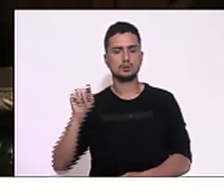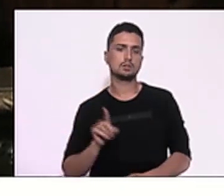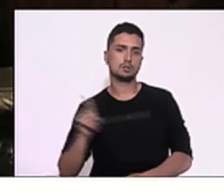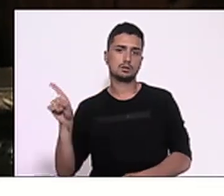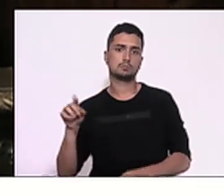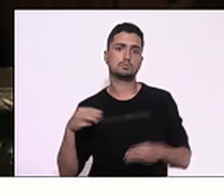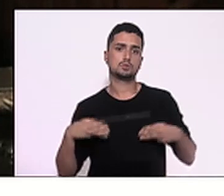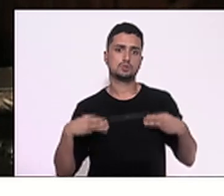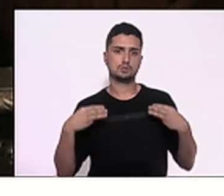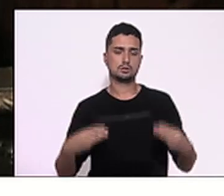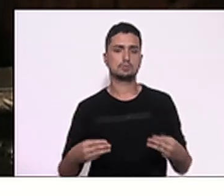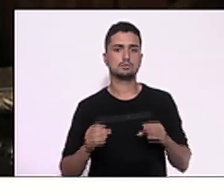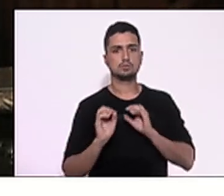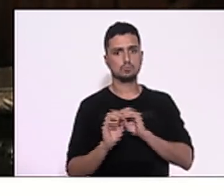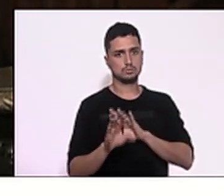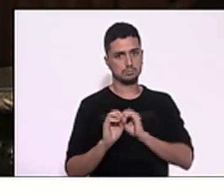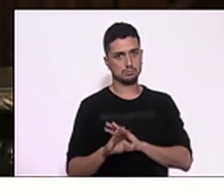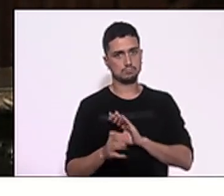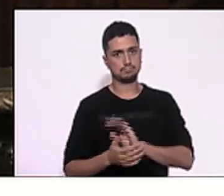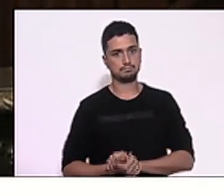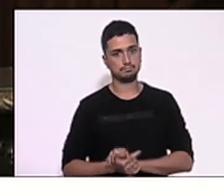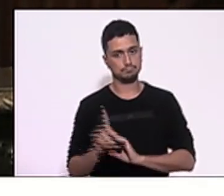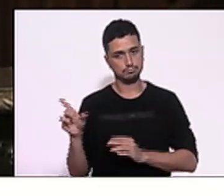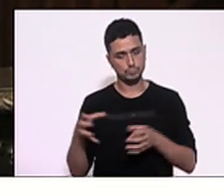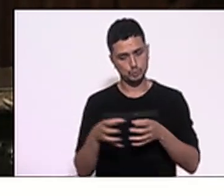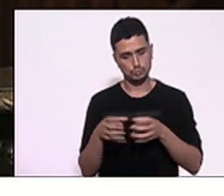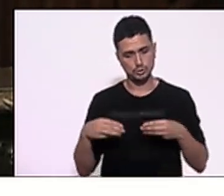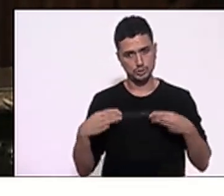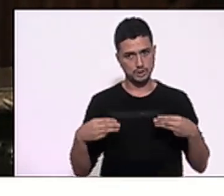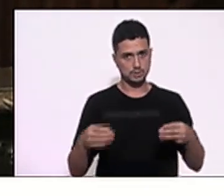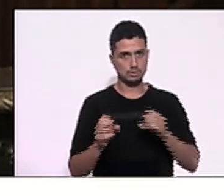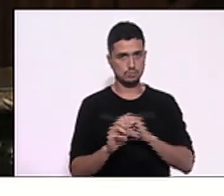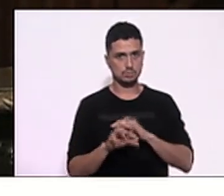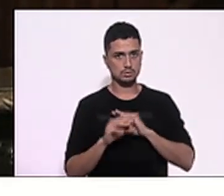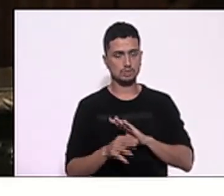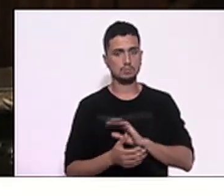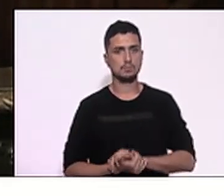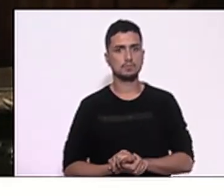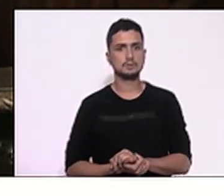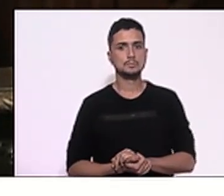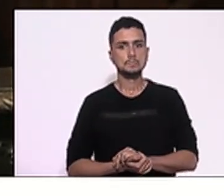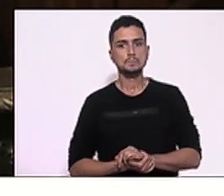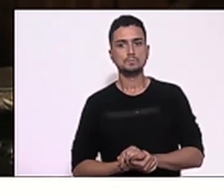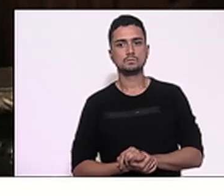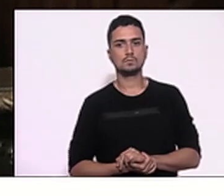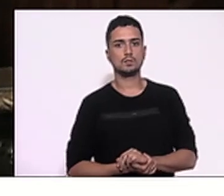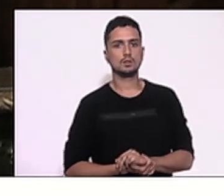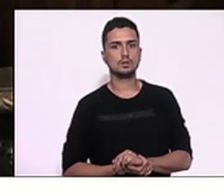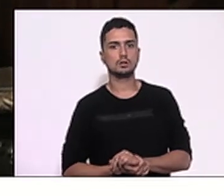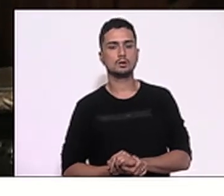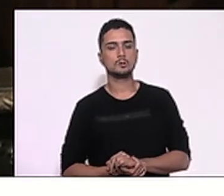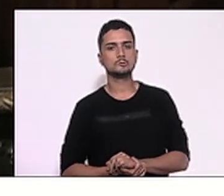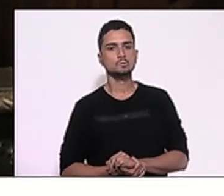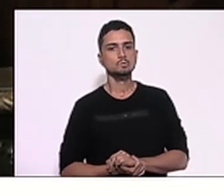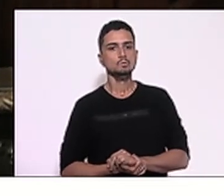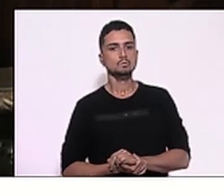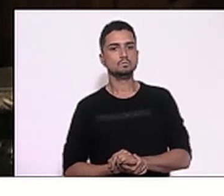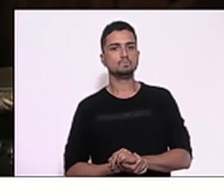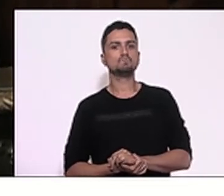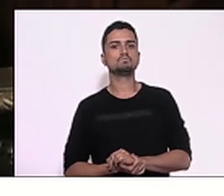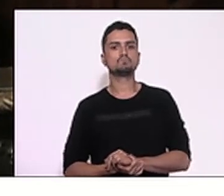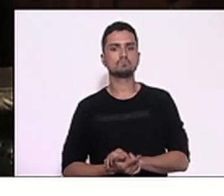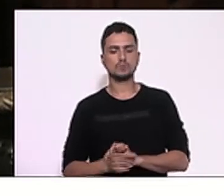não havia nem provas, nem sequer indícios de irregularidades, e decidiu homologar o resultado na forma da lei e encaminhar o